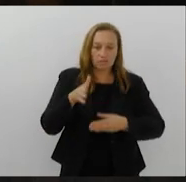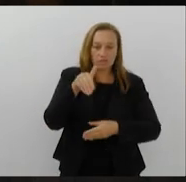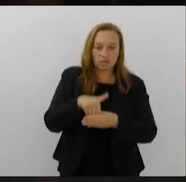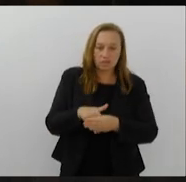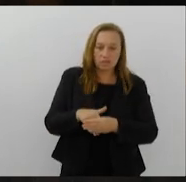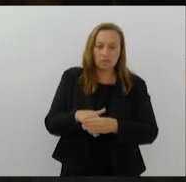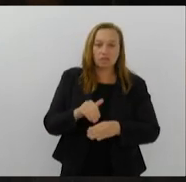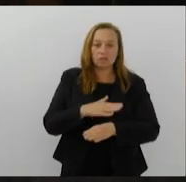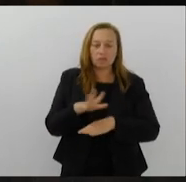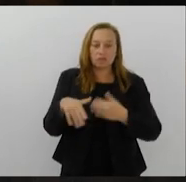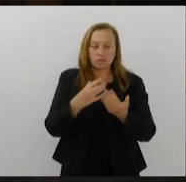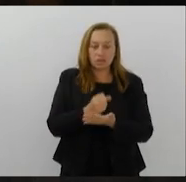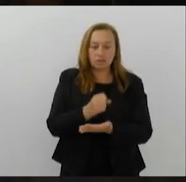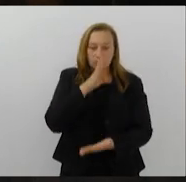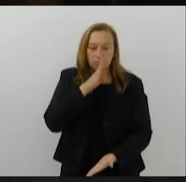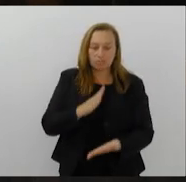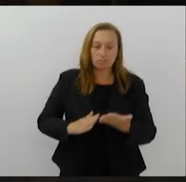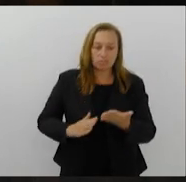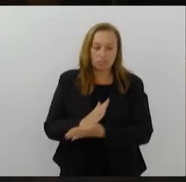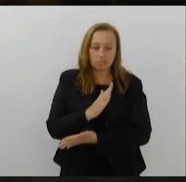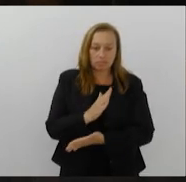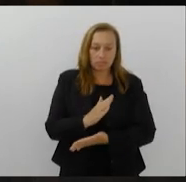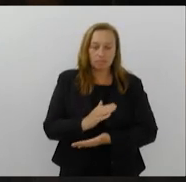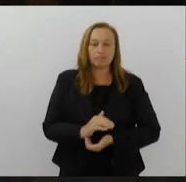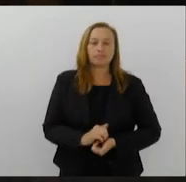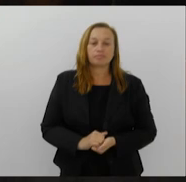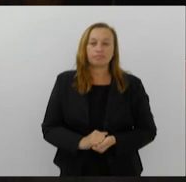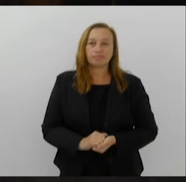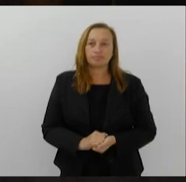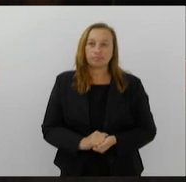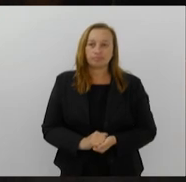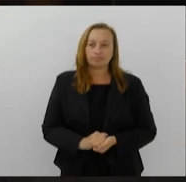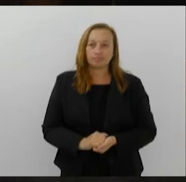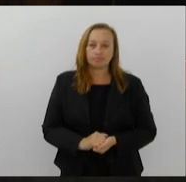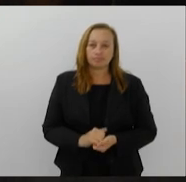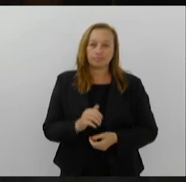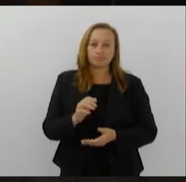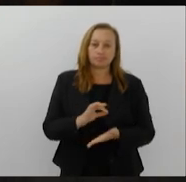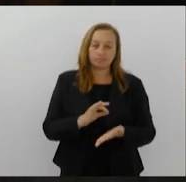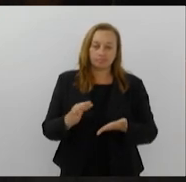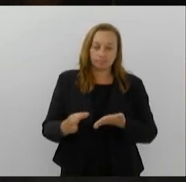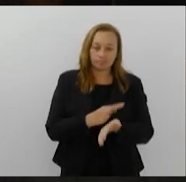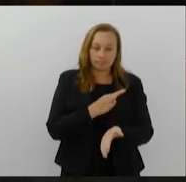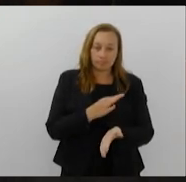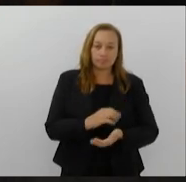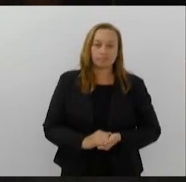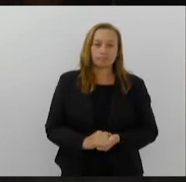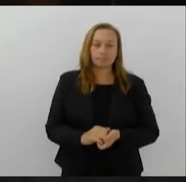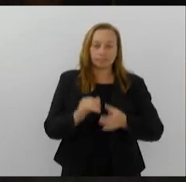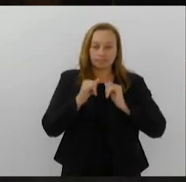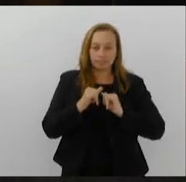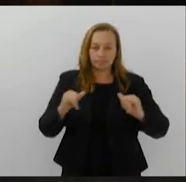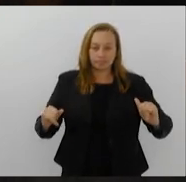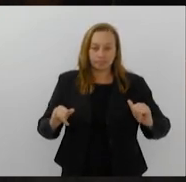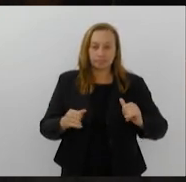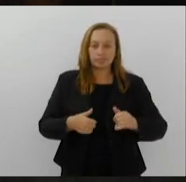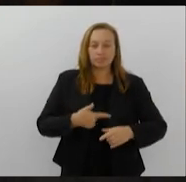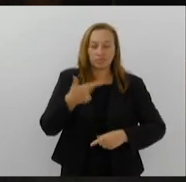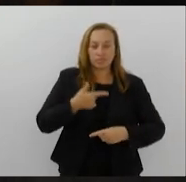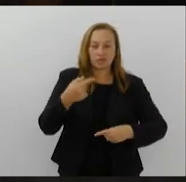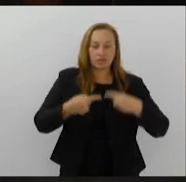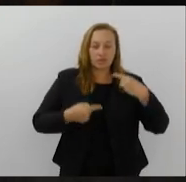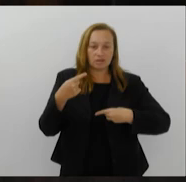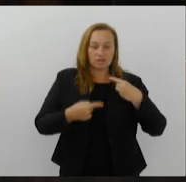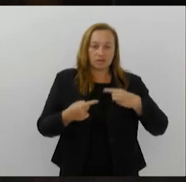Em votação, senhores que aprovam, permaneçam como estão. Aprovado, vai autógrafo. Anuncio, em segunda